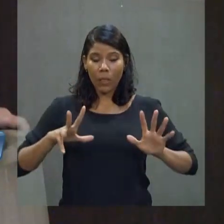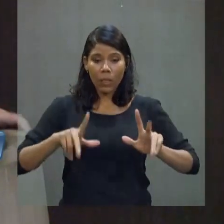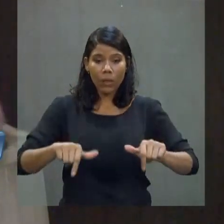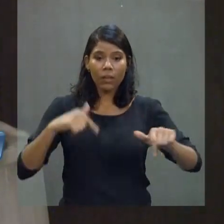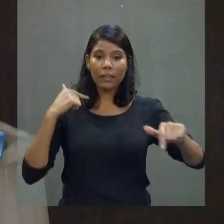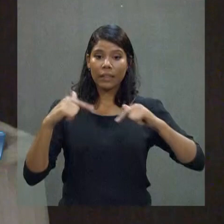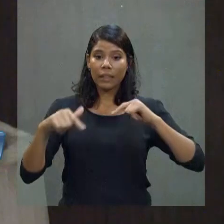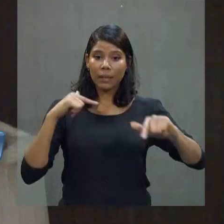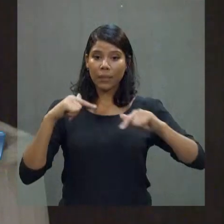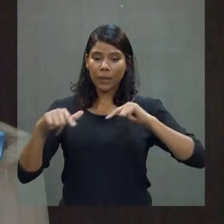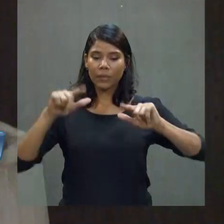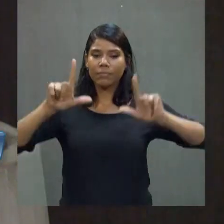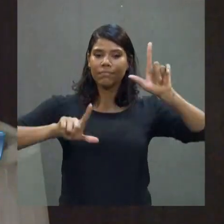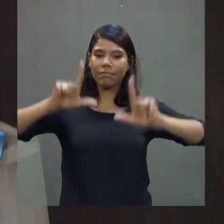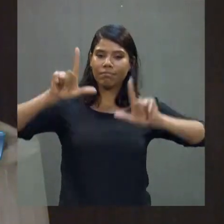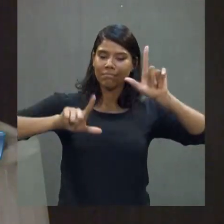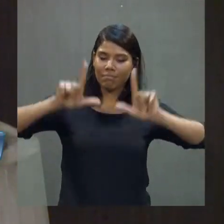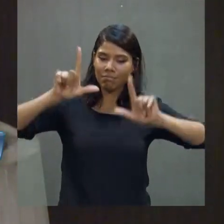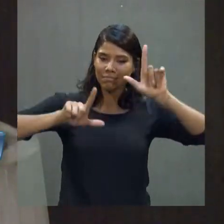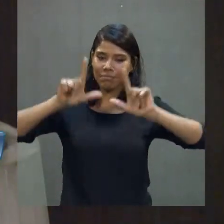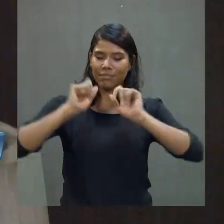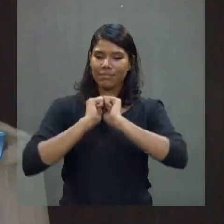ouvem pela TV Assembleia.